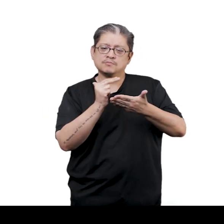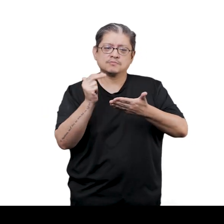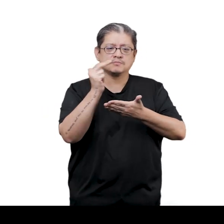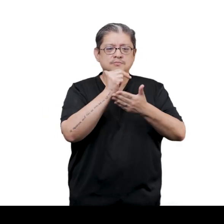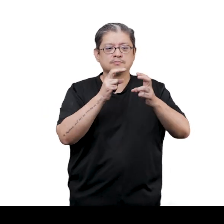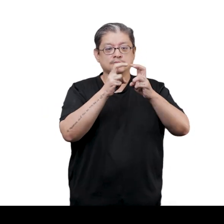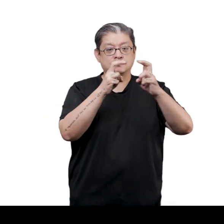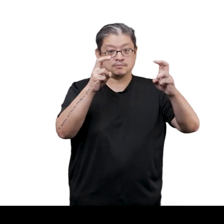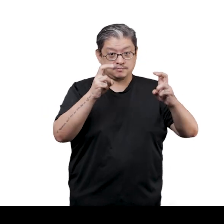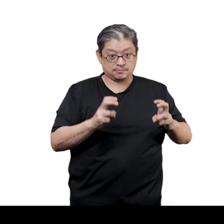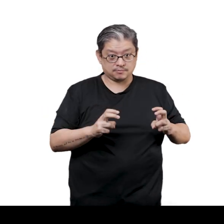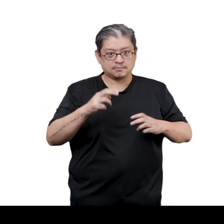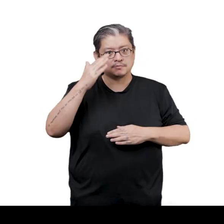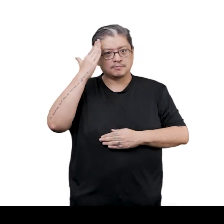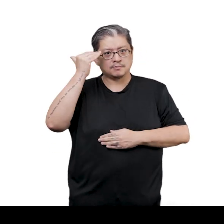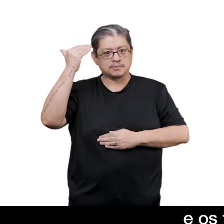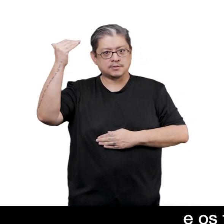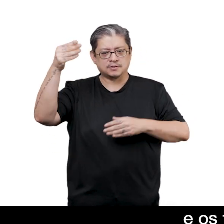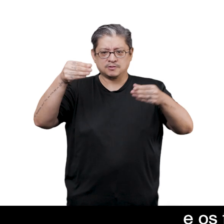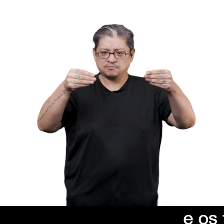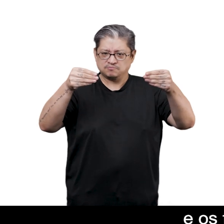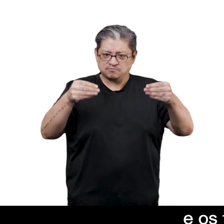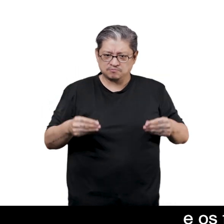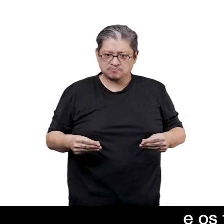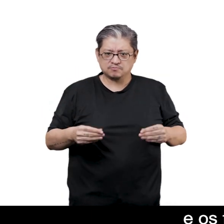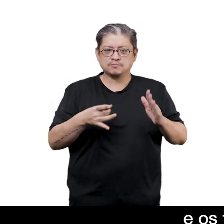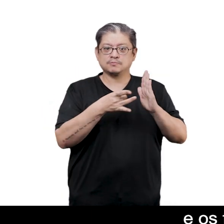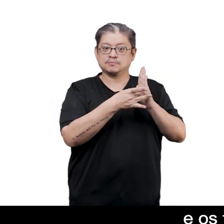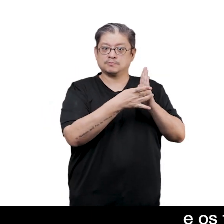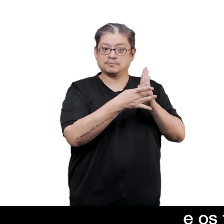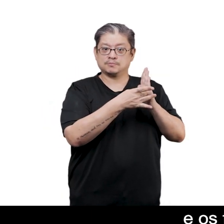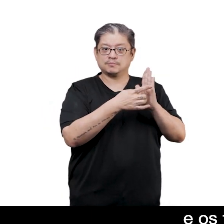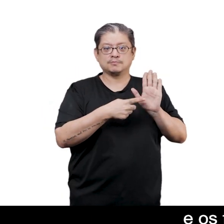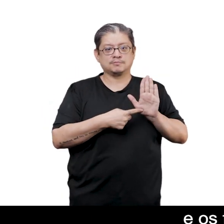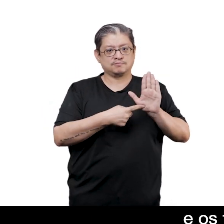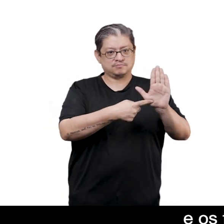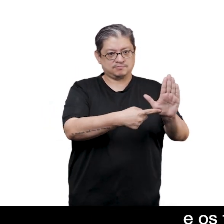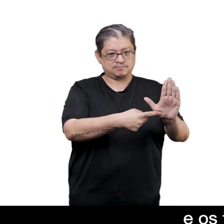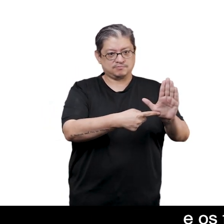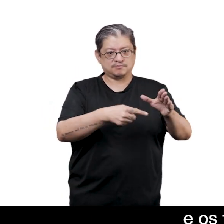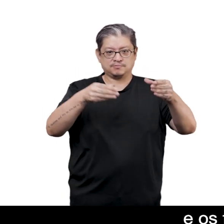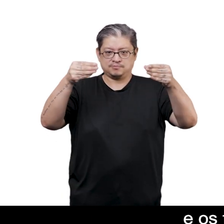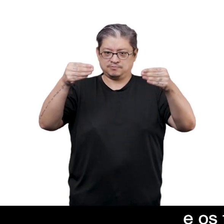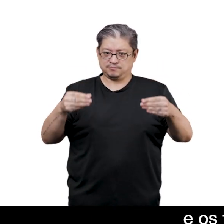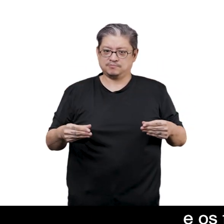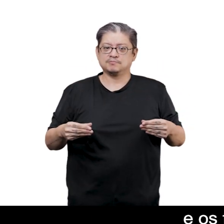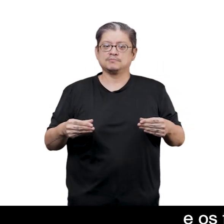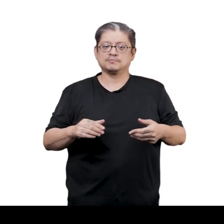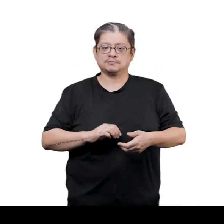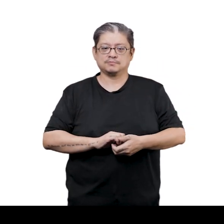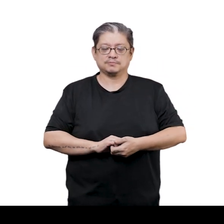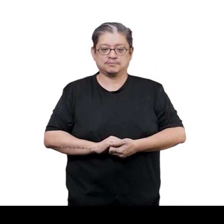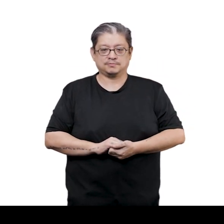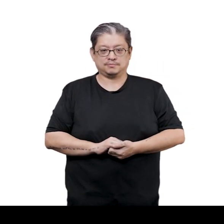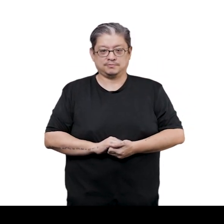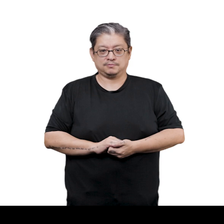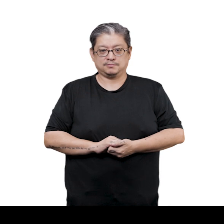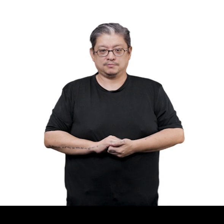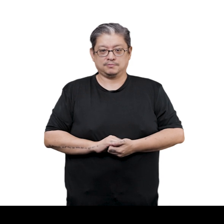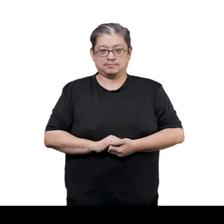que concebeu o edifício MASP e os famosos cavaletes de vidro em que são expostas as obras do museu.